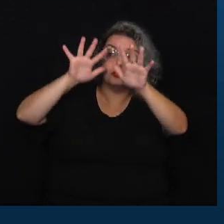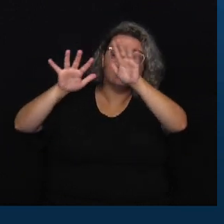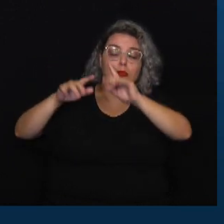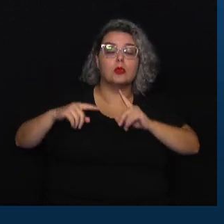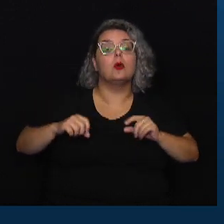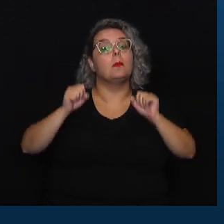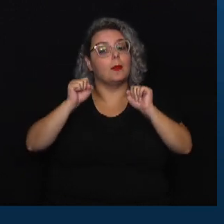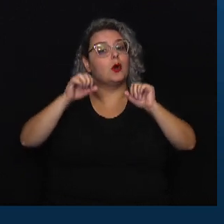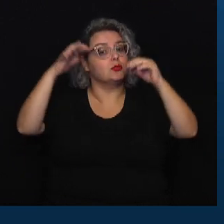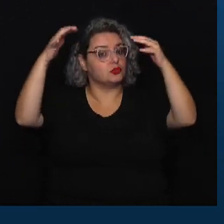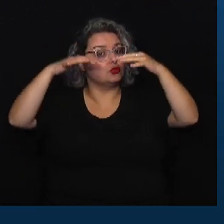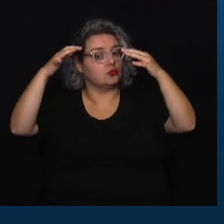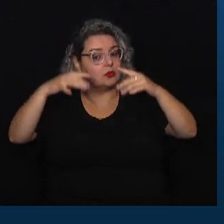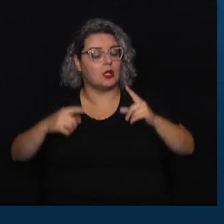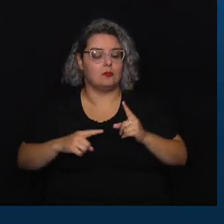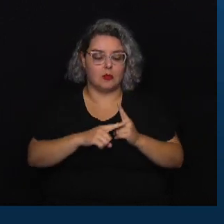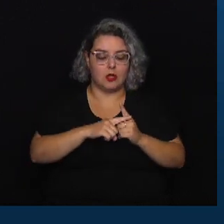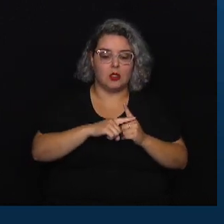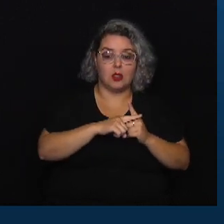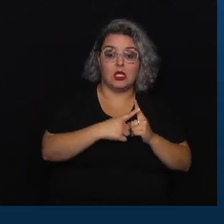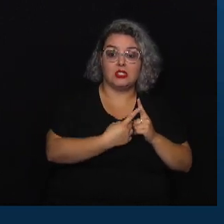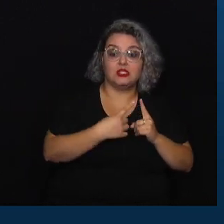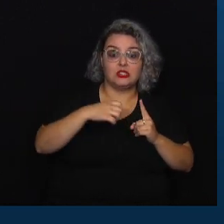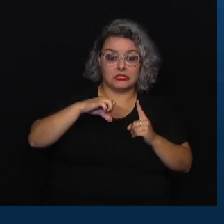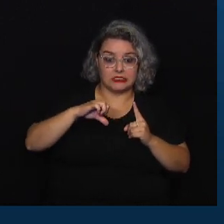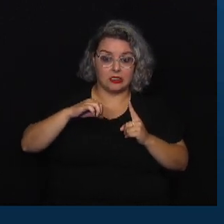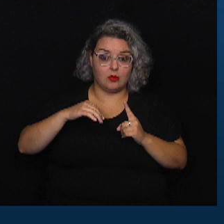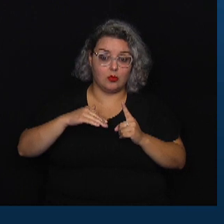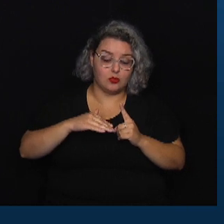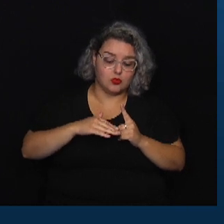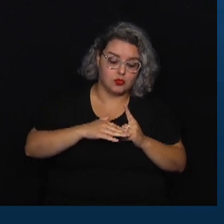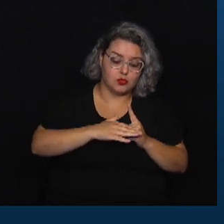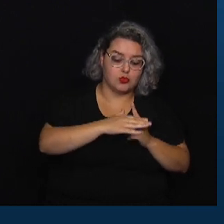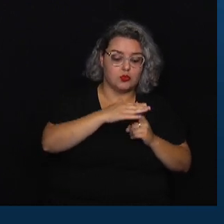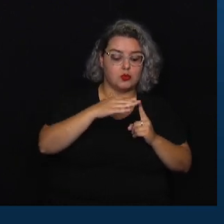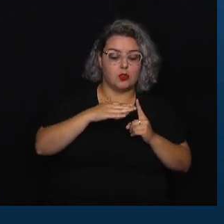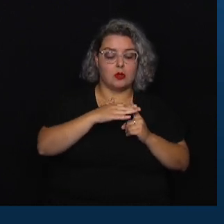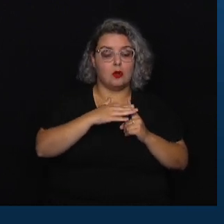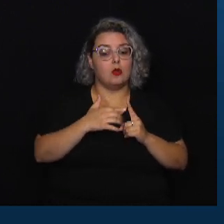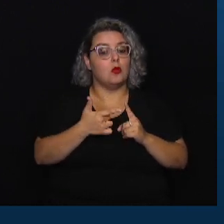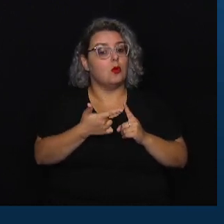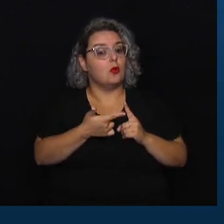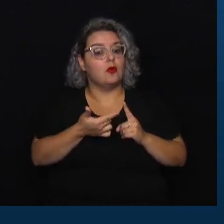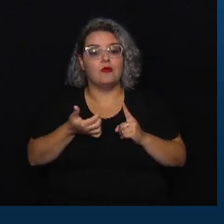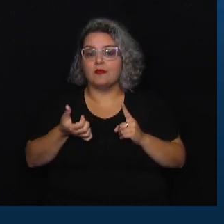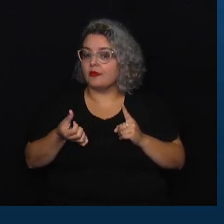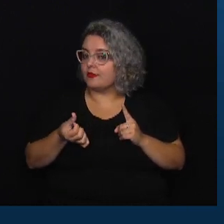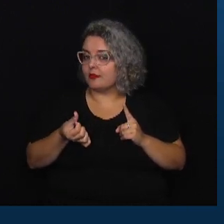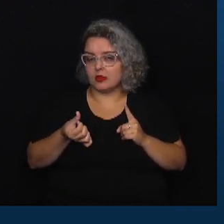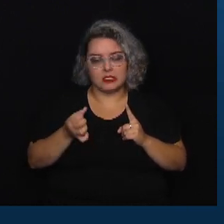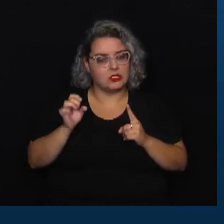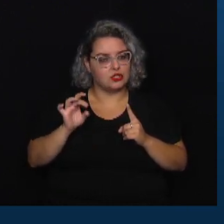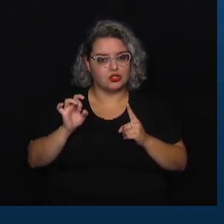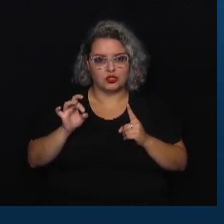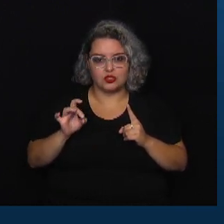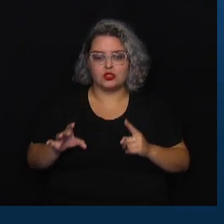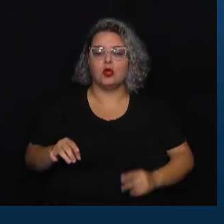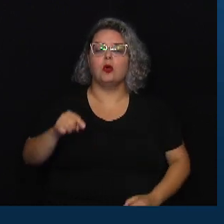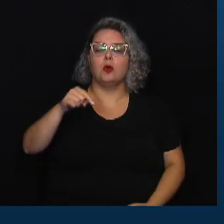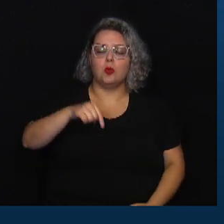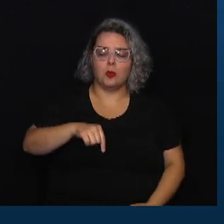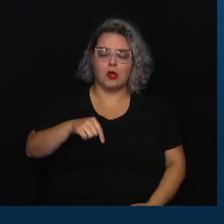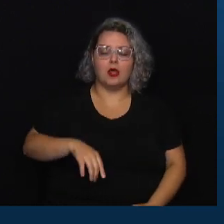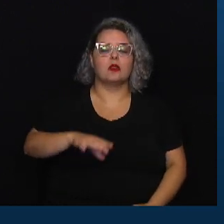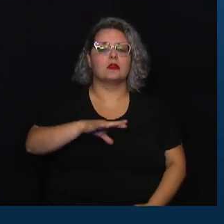deve chover, mínima de 19 graus. Ao longo do dia a temperatura sobe um pouco, mas não deve passar dos 26